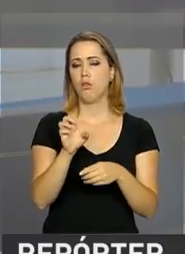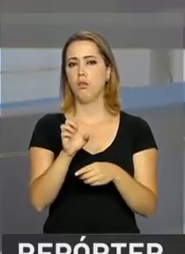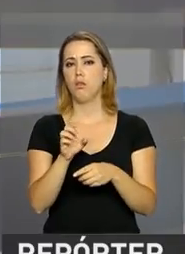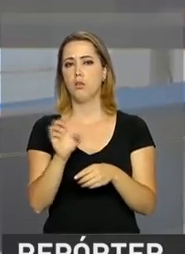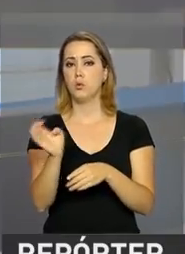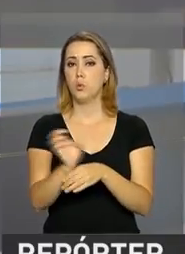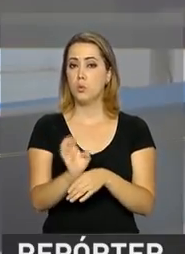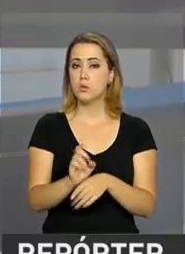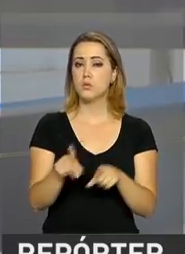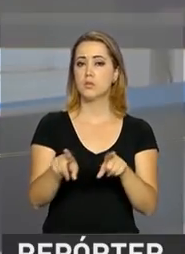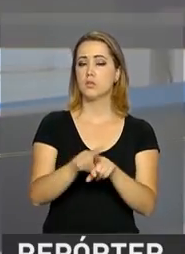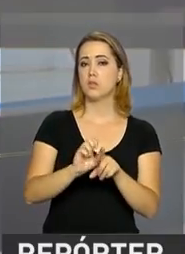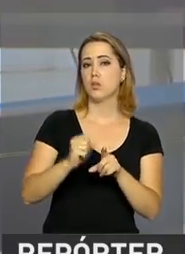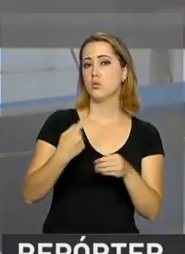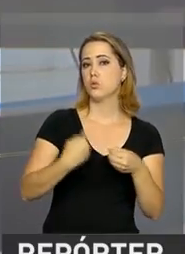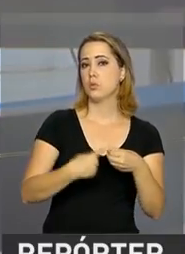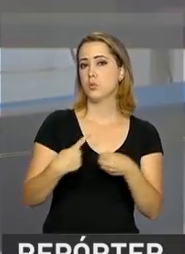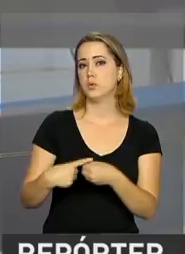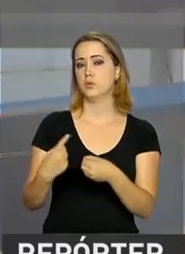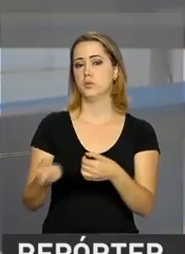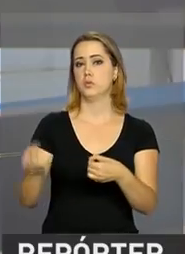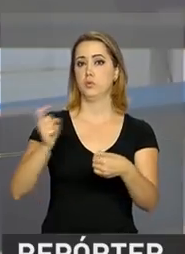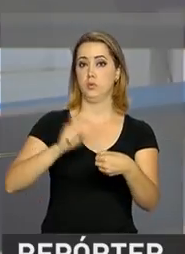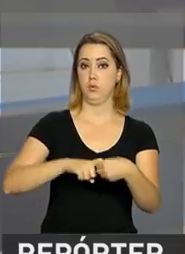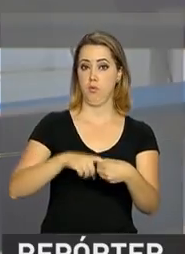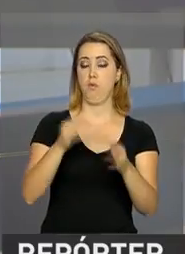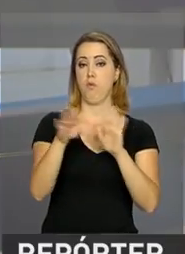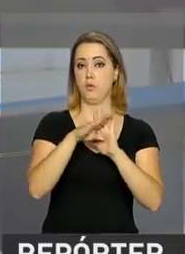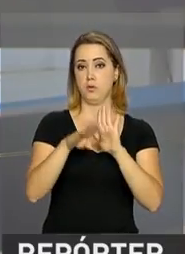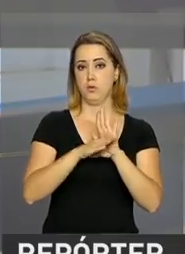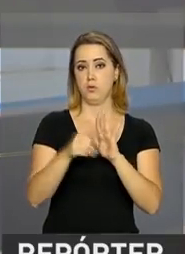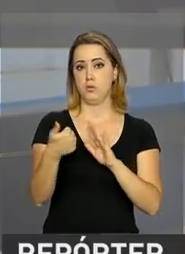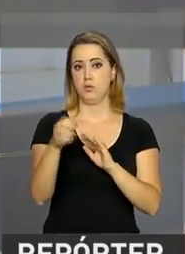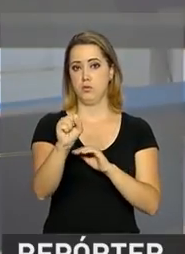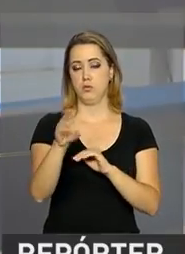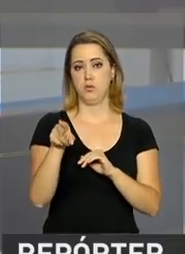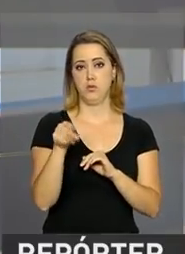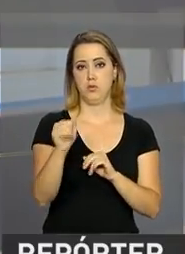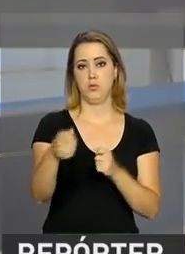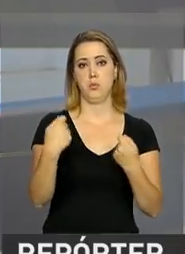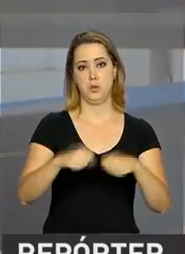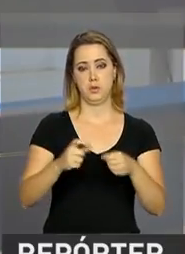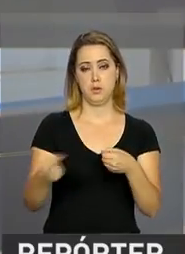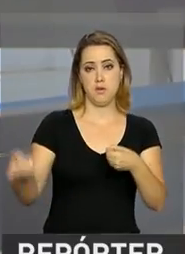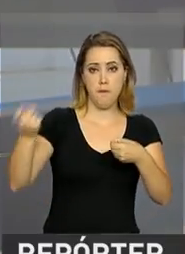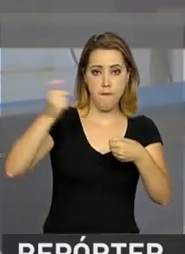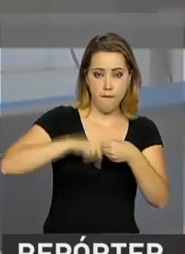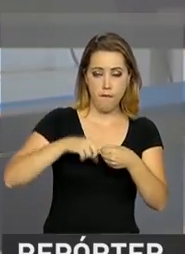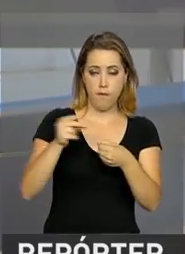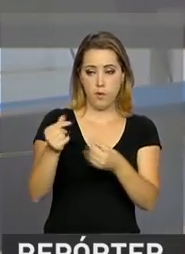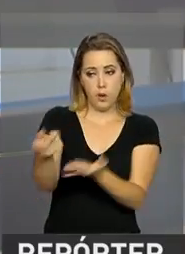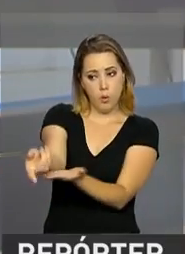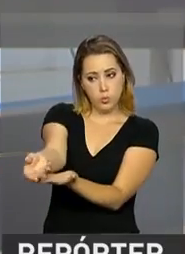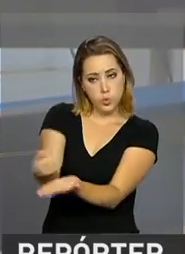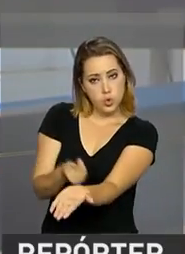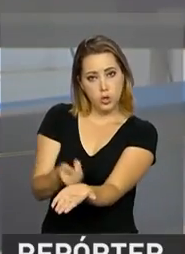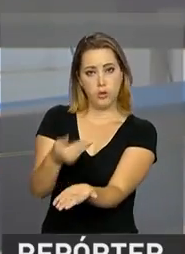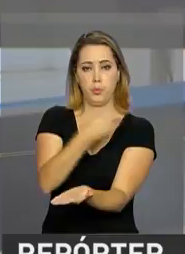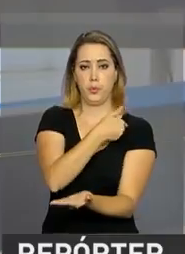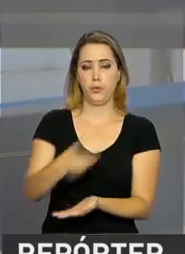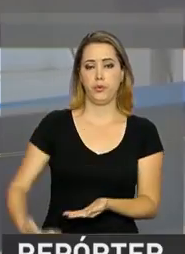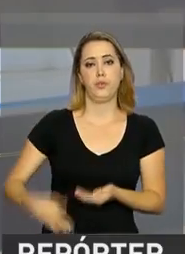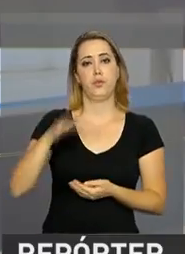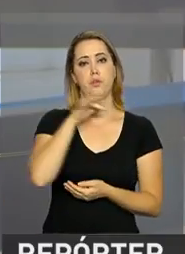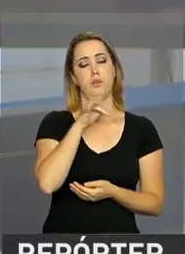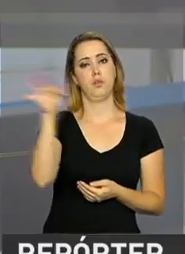municípios não retomem esses projetos em até 180 Dias os recursos já repassados poderão voltar para o governo